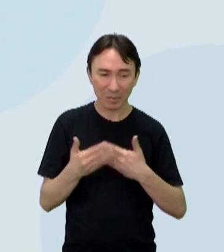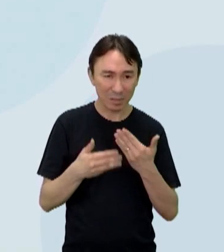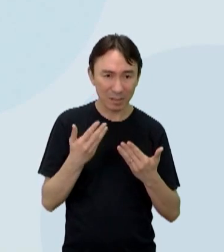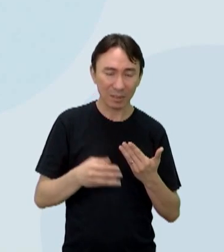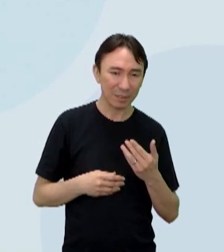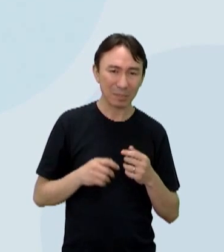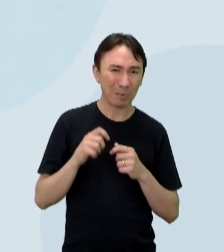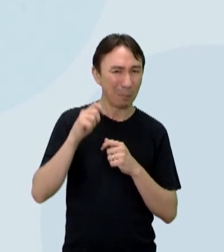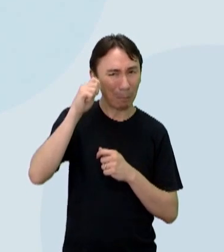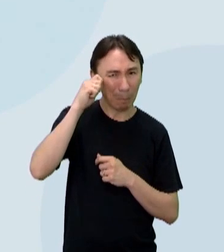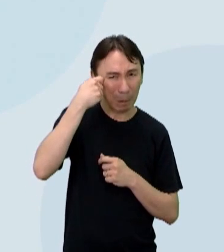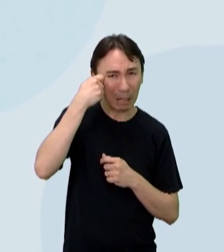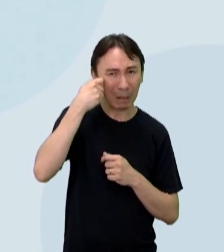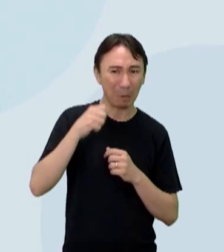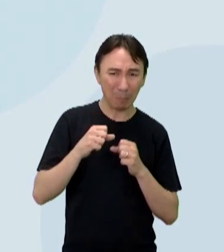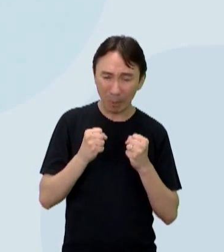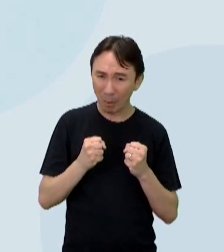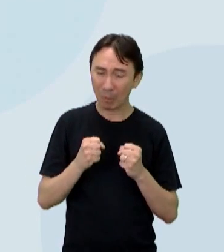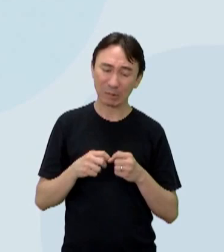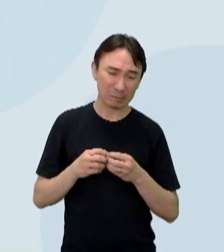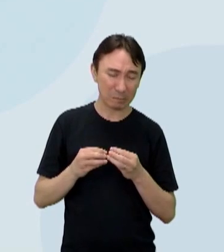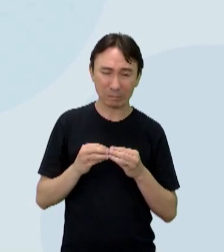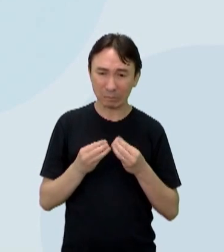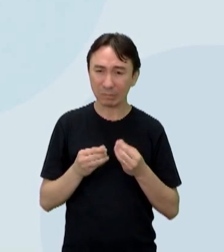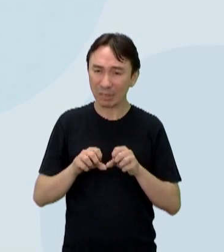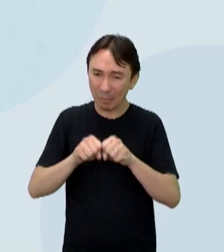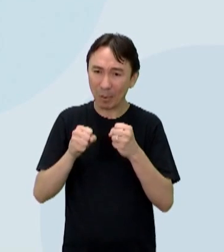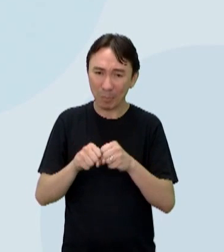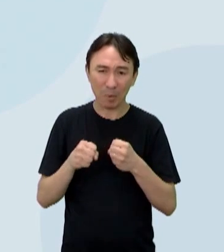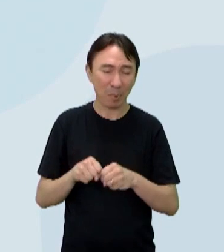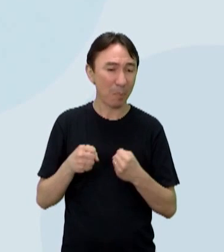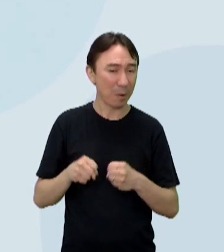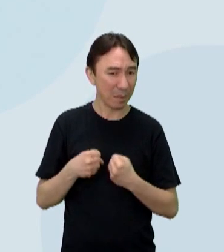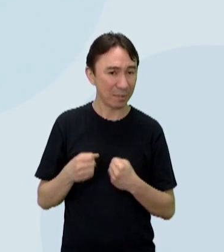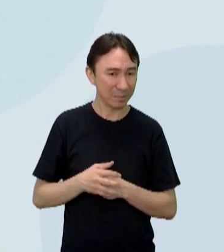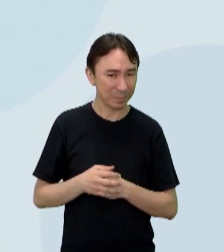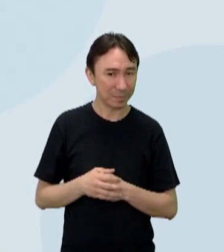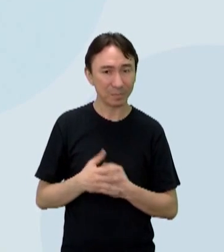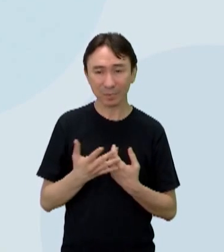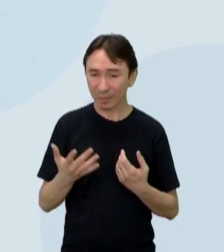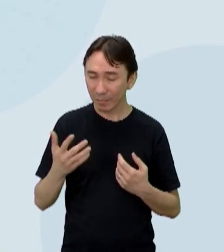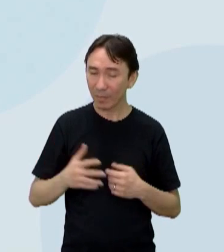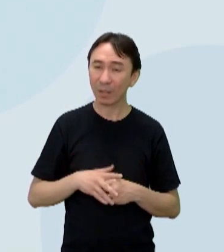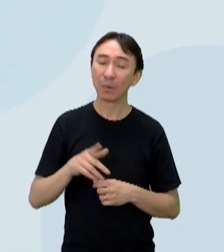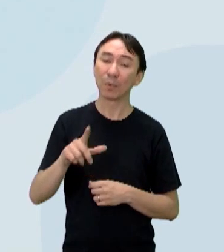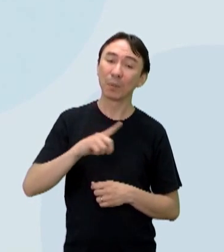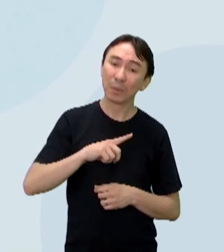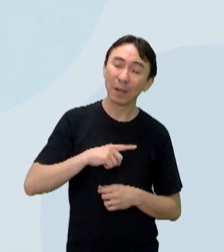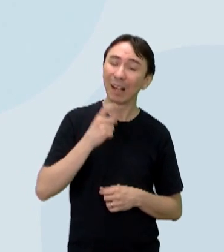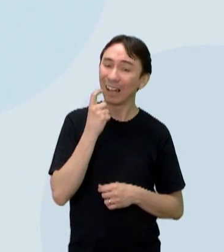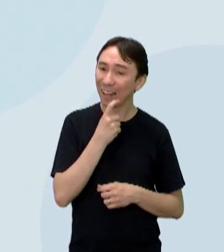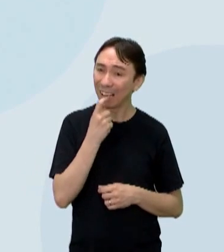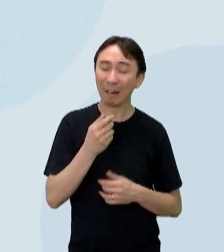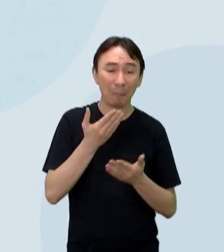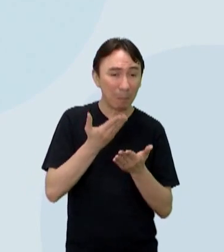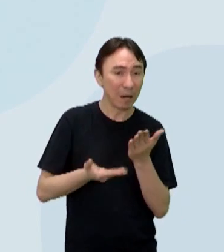para cáries, deterioração dentária. O dente perde mais minerais do que deveria por causa